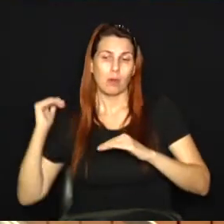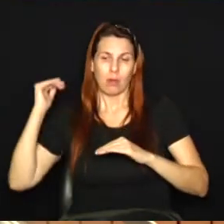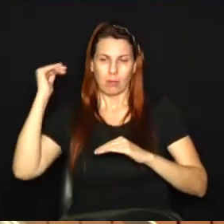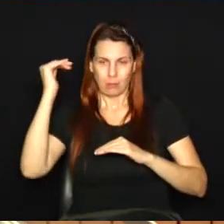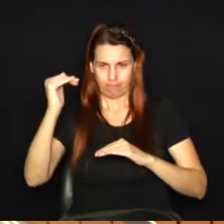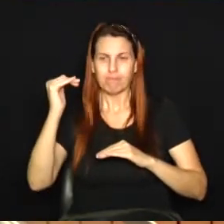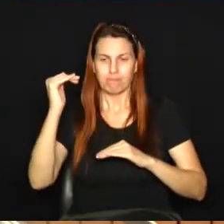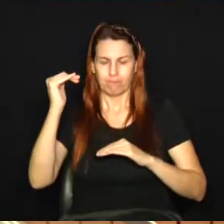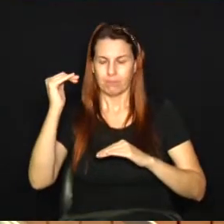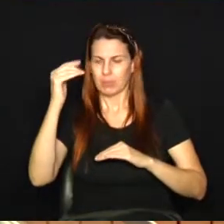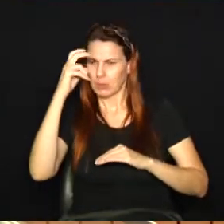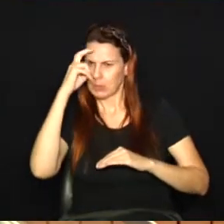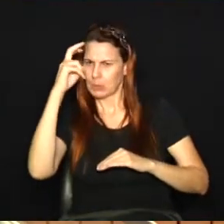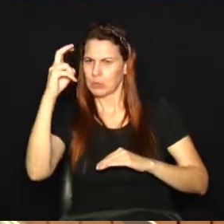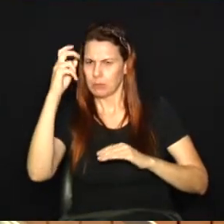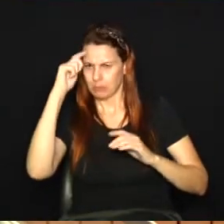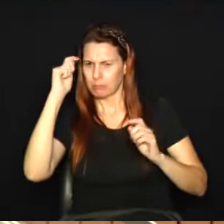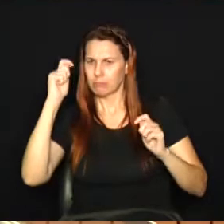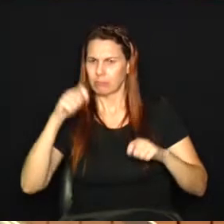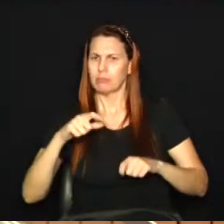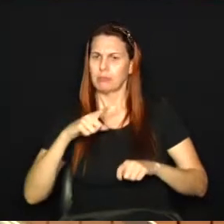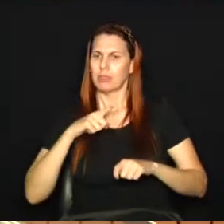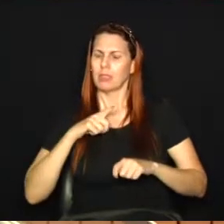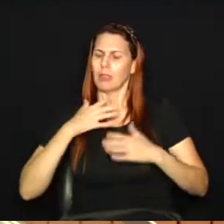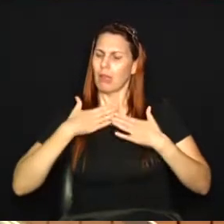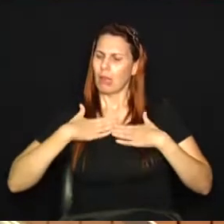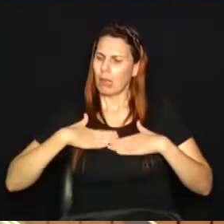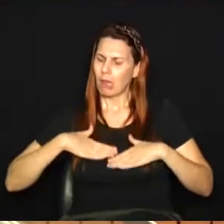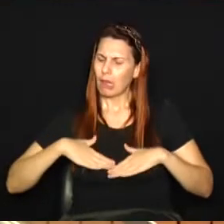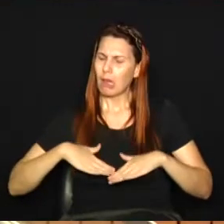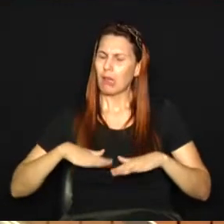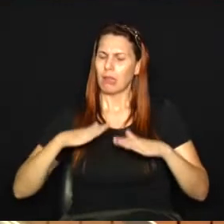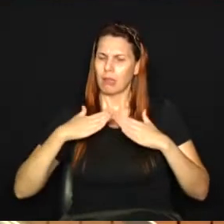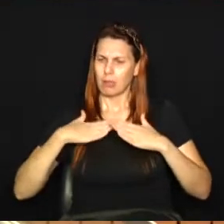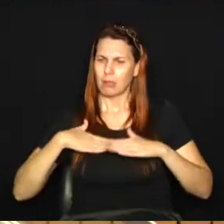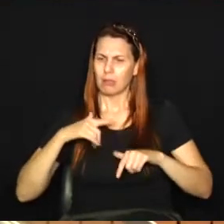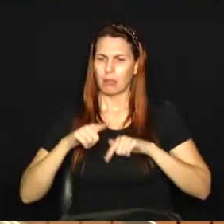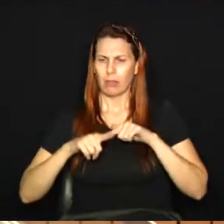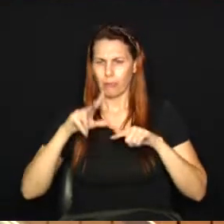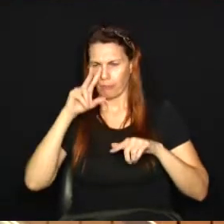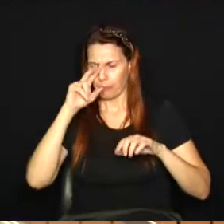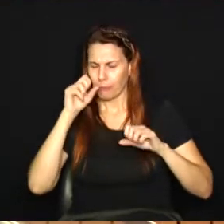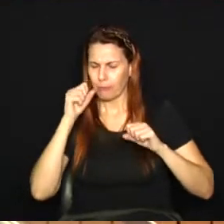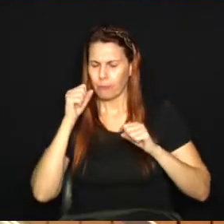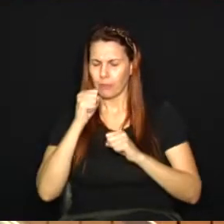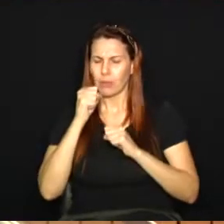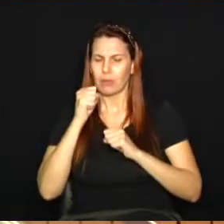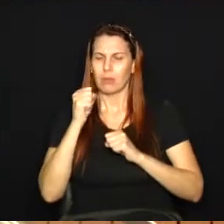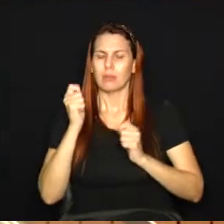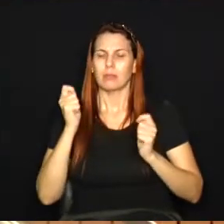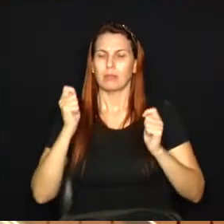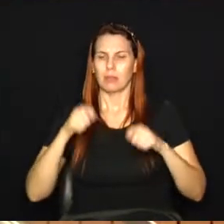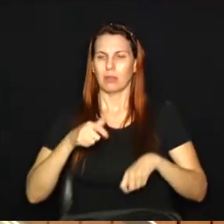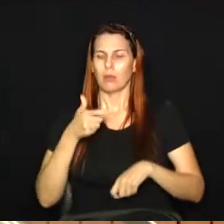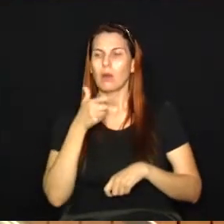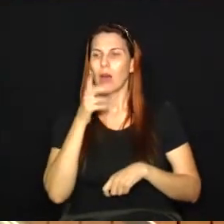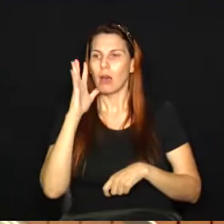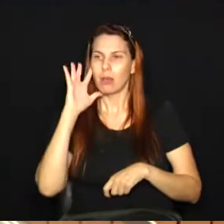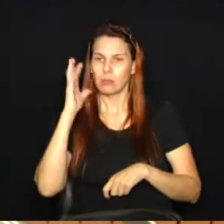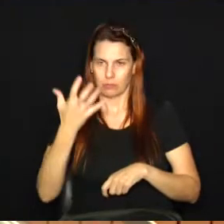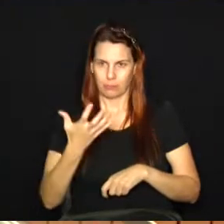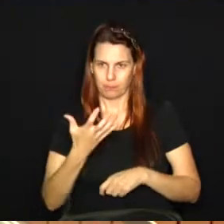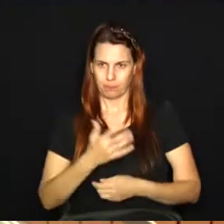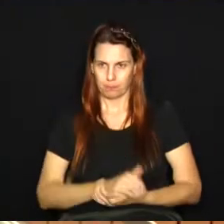muita sabedoria, com muita parcimônia e com muita fé, tudo isso será resolvido a bom